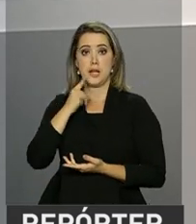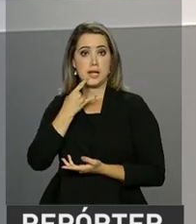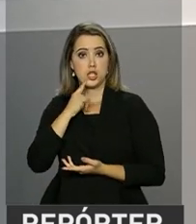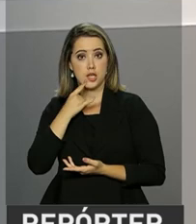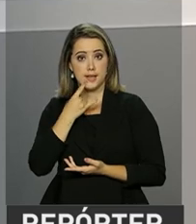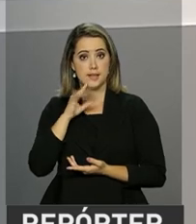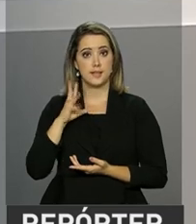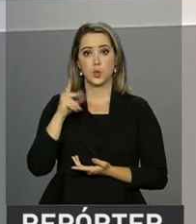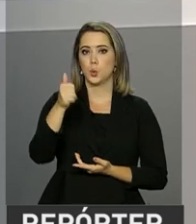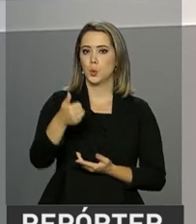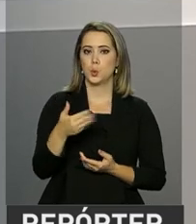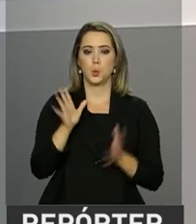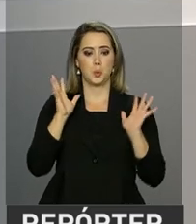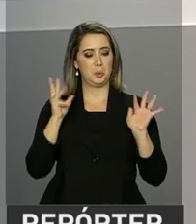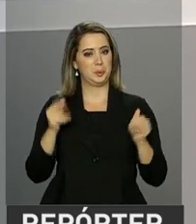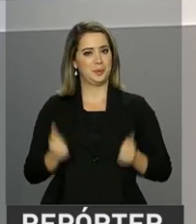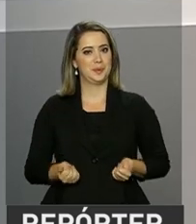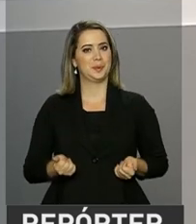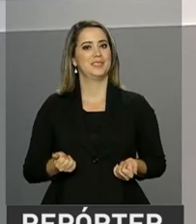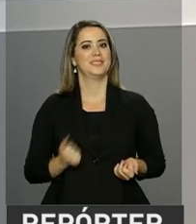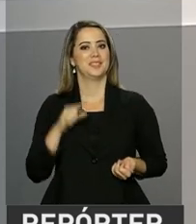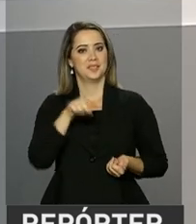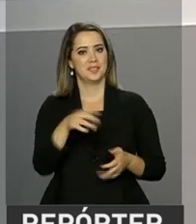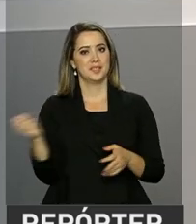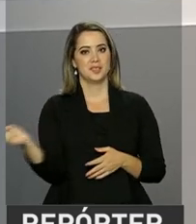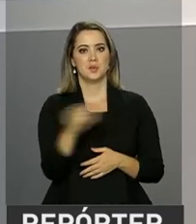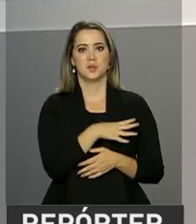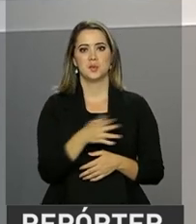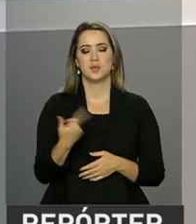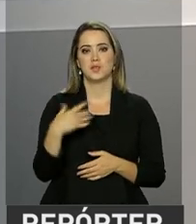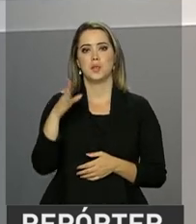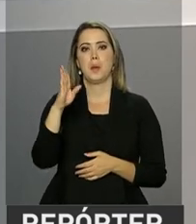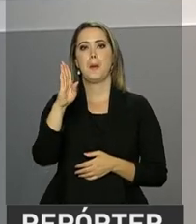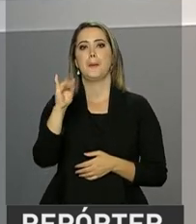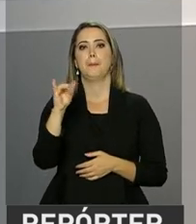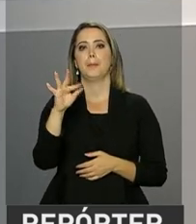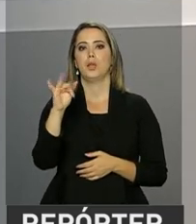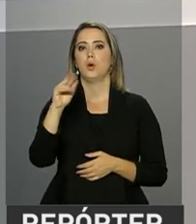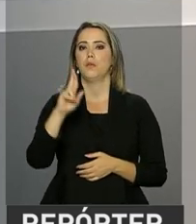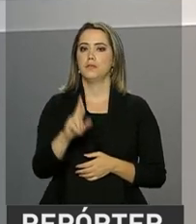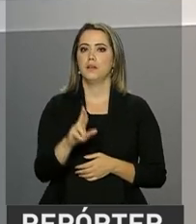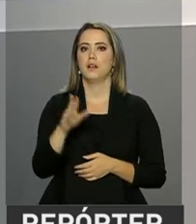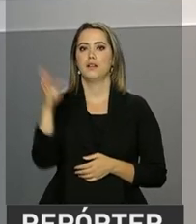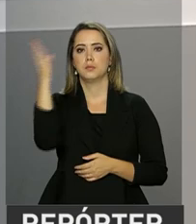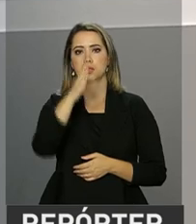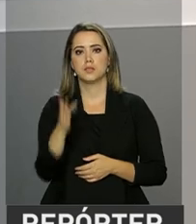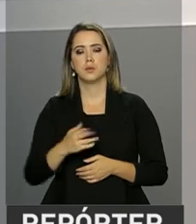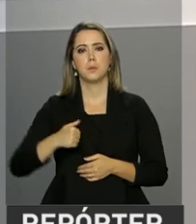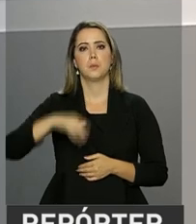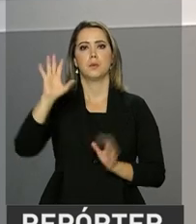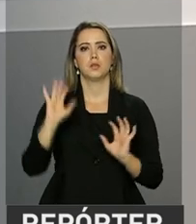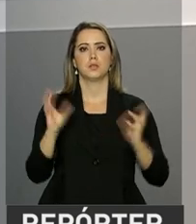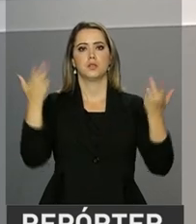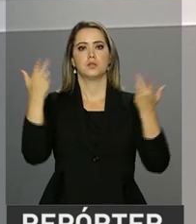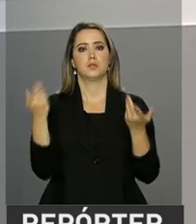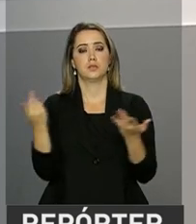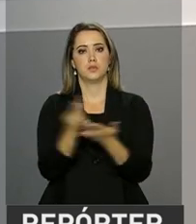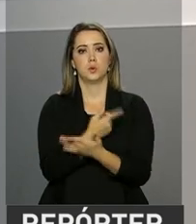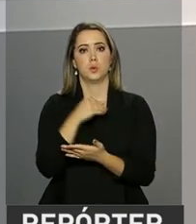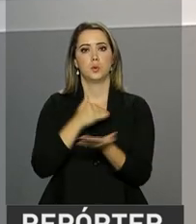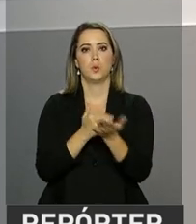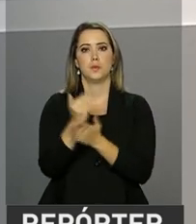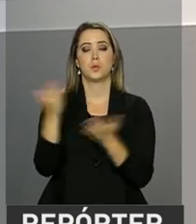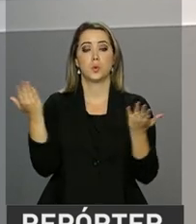tudo orgânico. Essas novidades estão na Biofar Brasil, o maior evento de produtos agroecológicos da América Latina, que